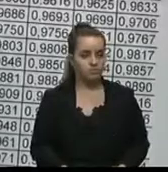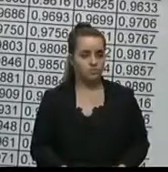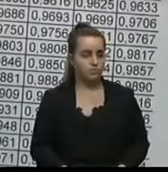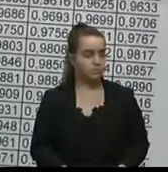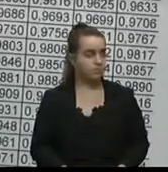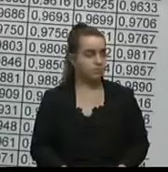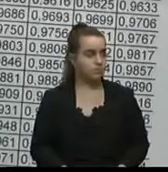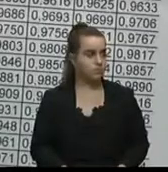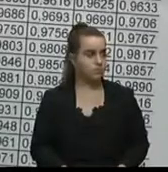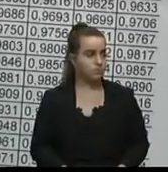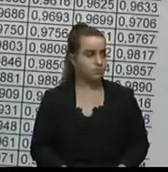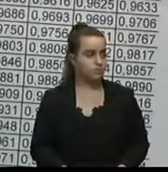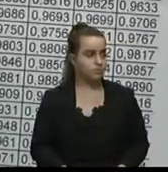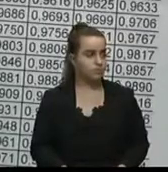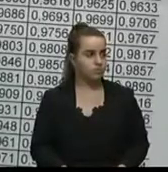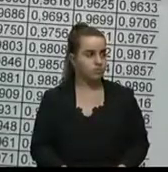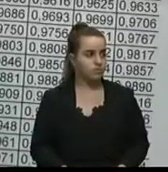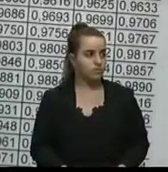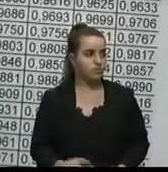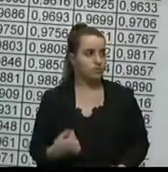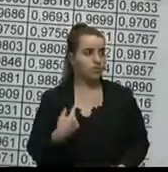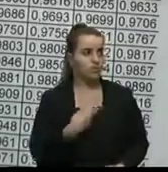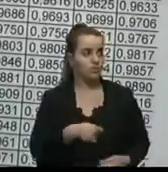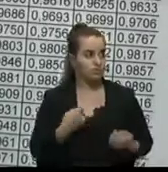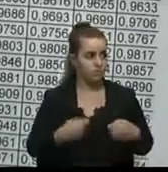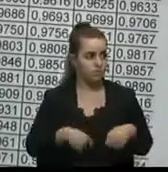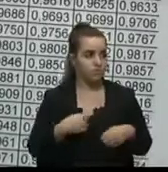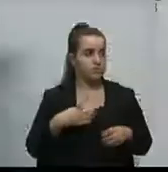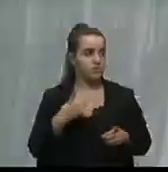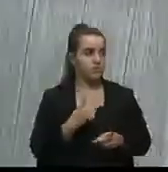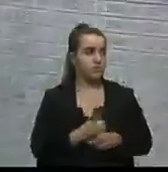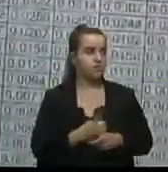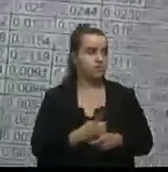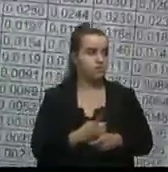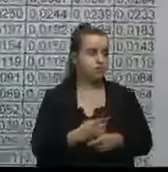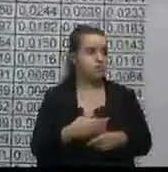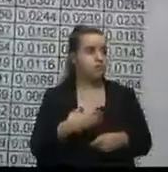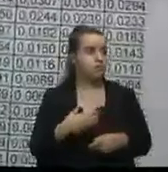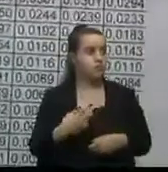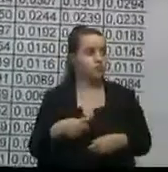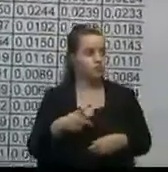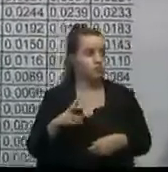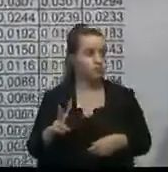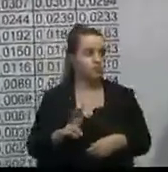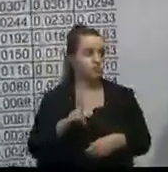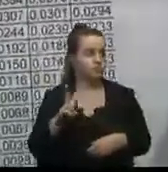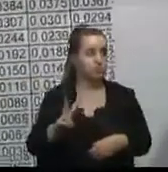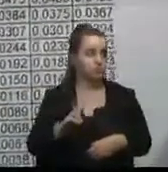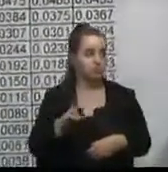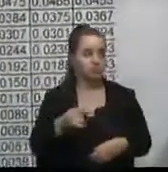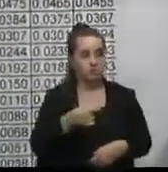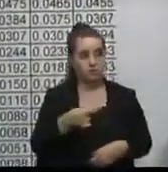Então, nós precisamos localizar na tabela com os valores negativos o menos